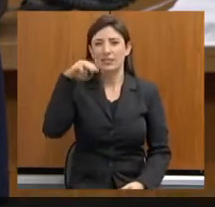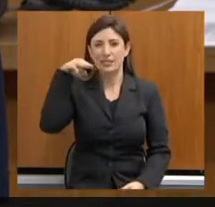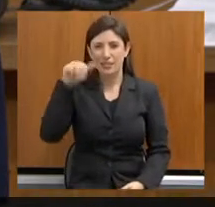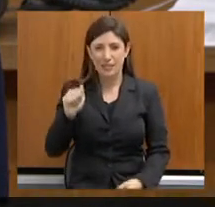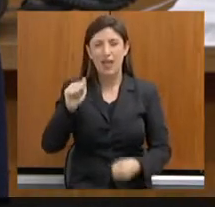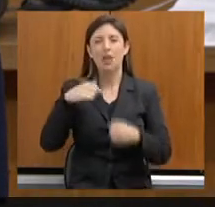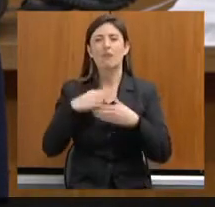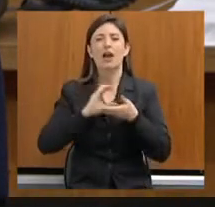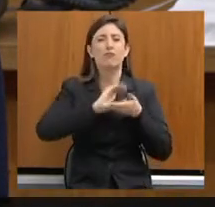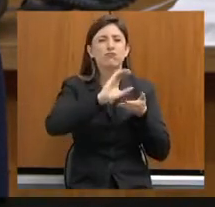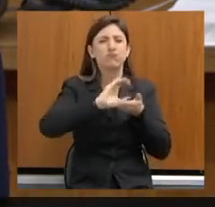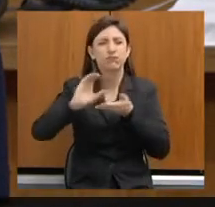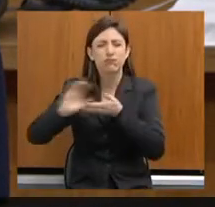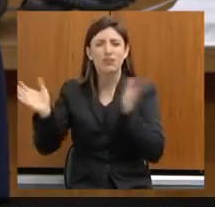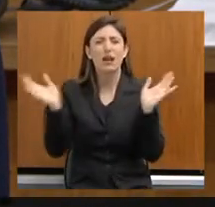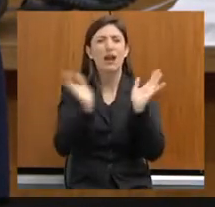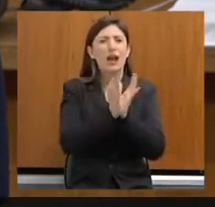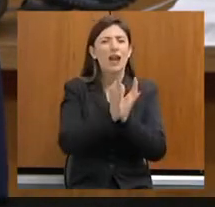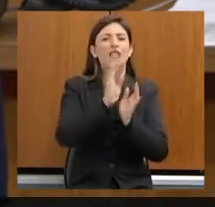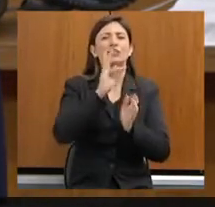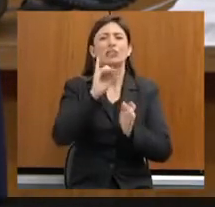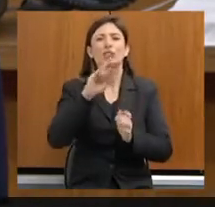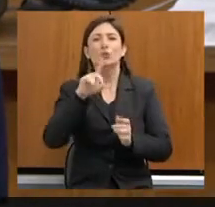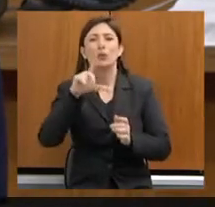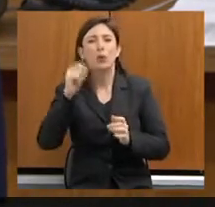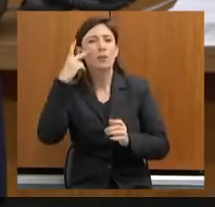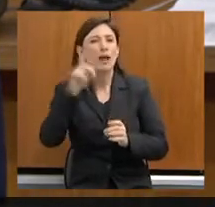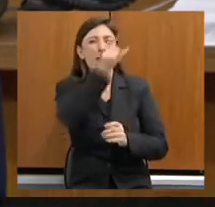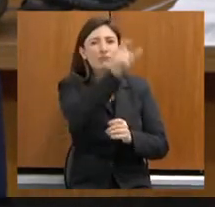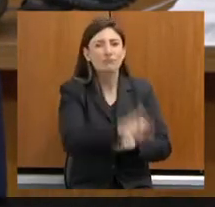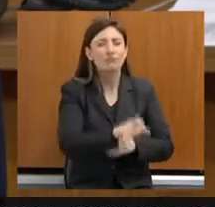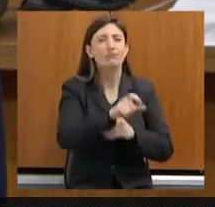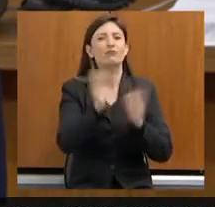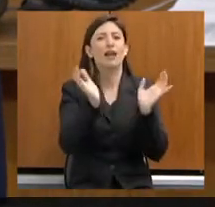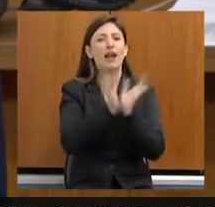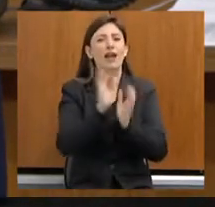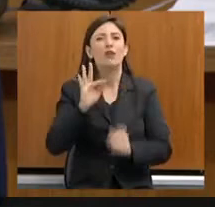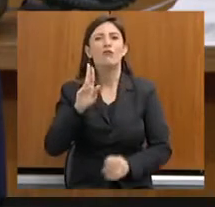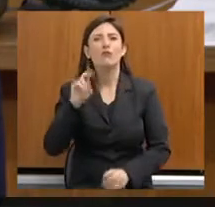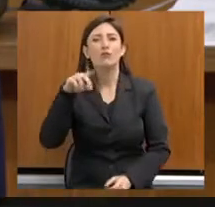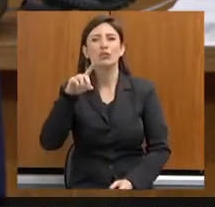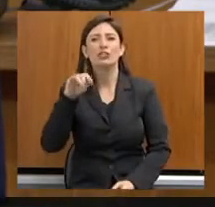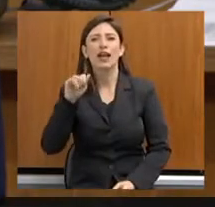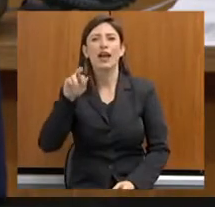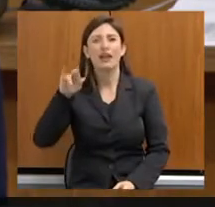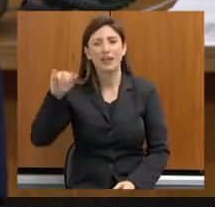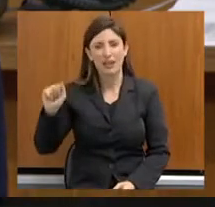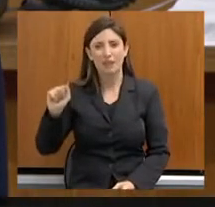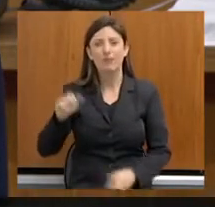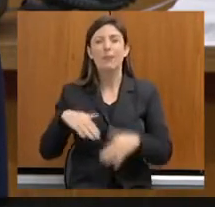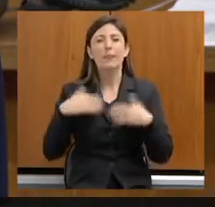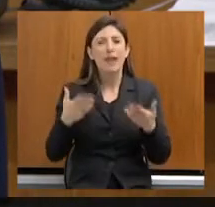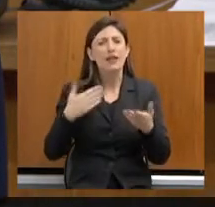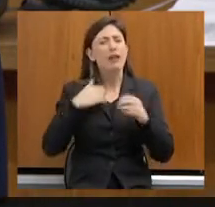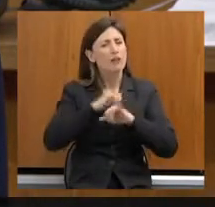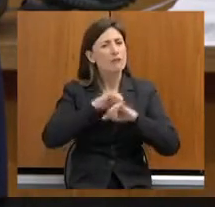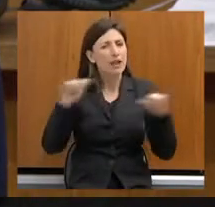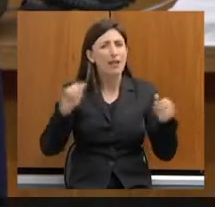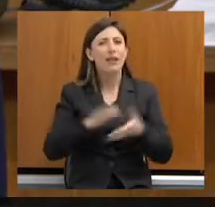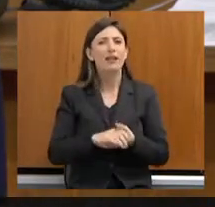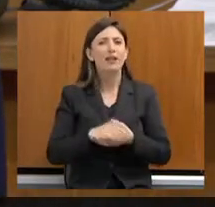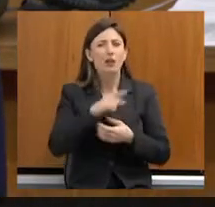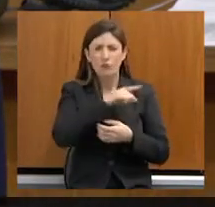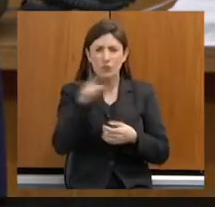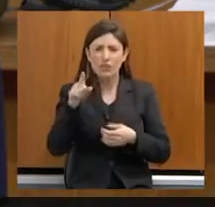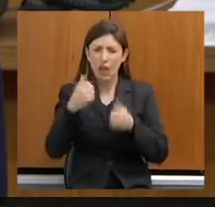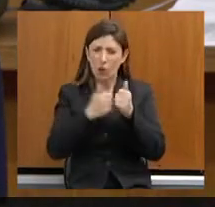fundiária e sempre com essa premissa que agora que eu acho que o doutor se poderiam ter acesso a crédito e voltei na matéria e falei vocês acompanham